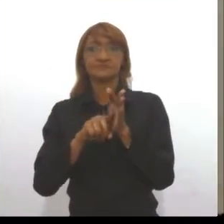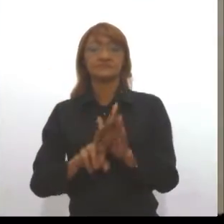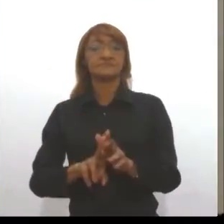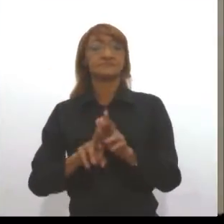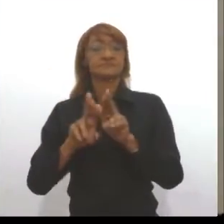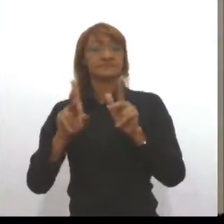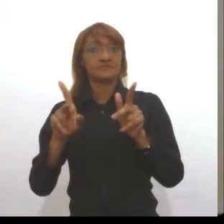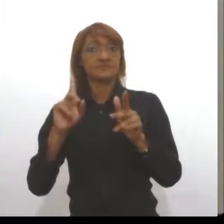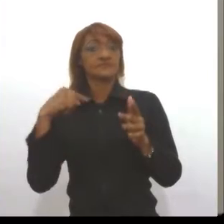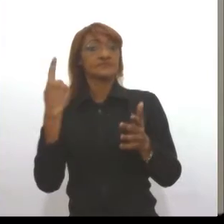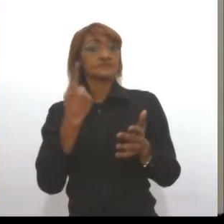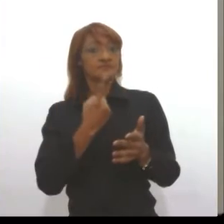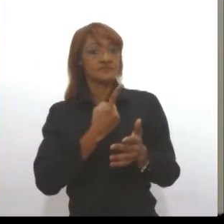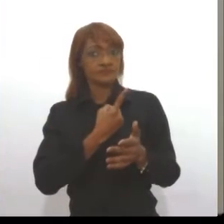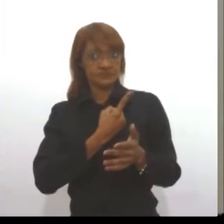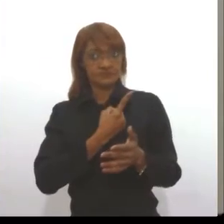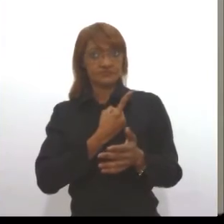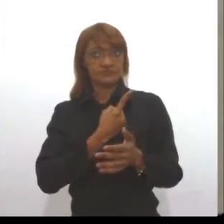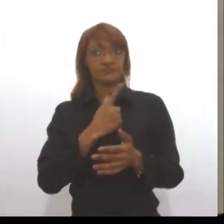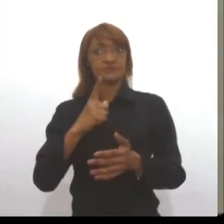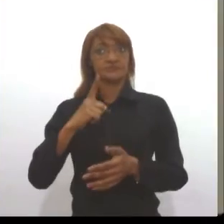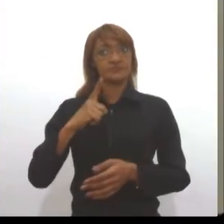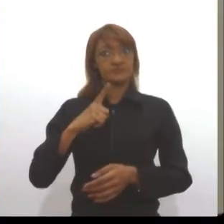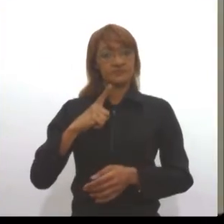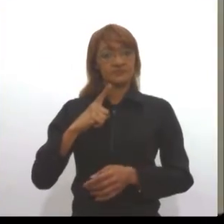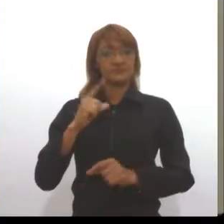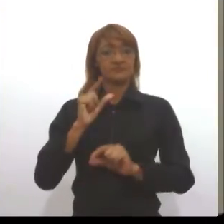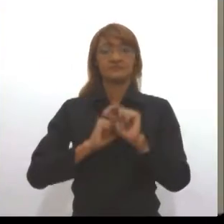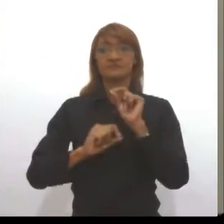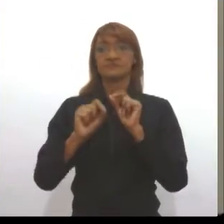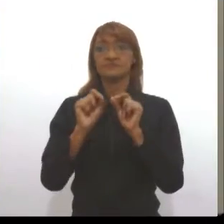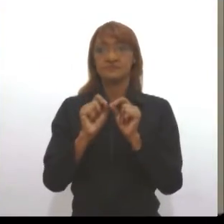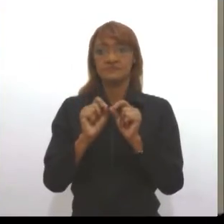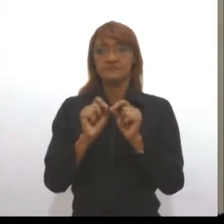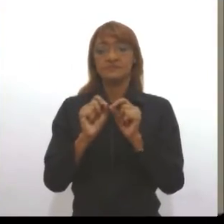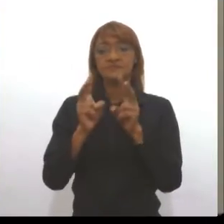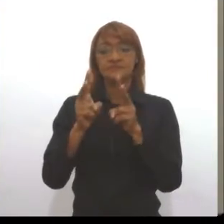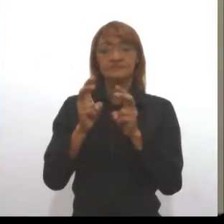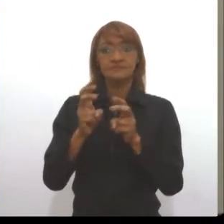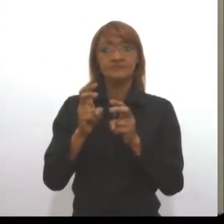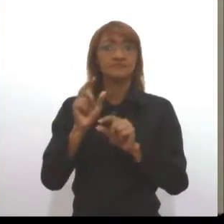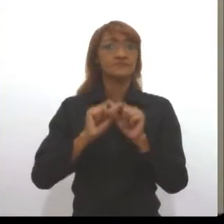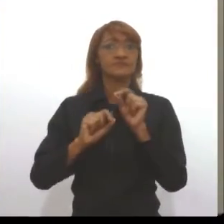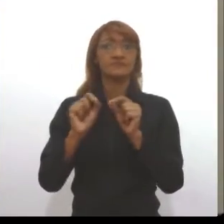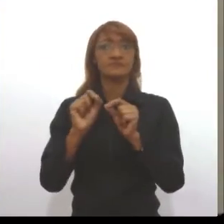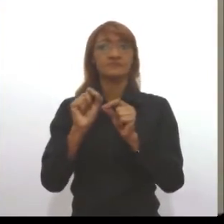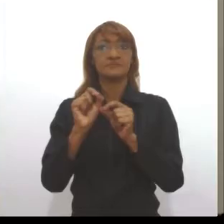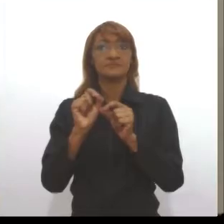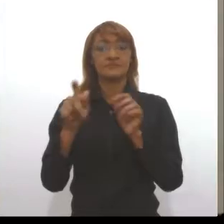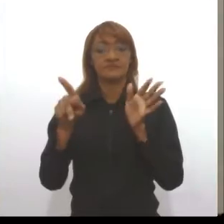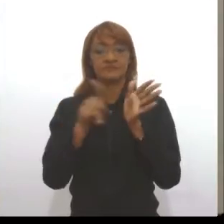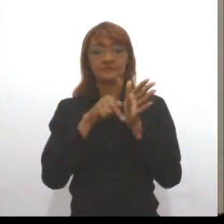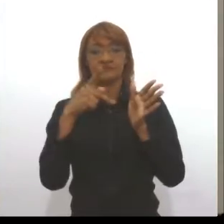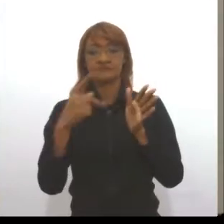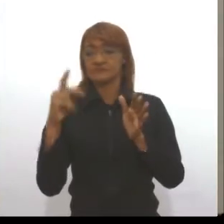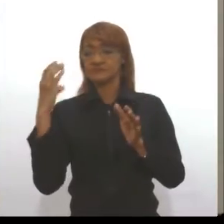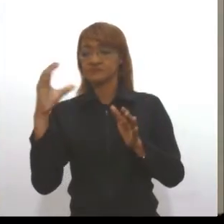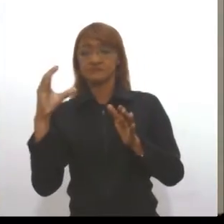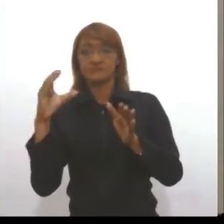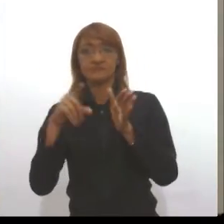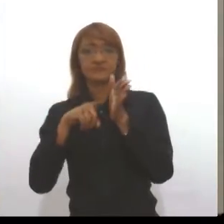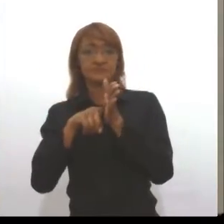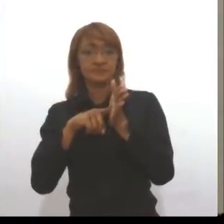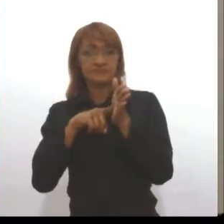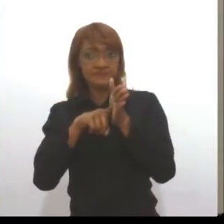temos, os espiritistas, nesse ponto, eles reconhecem em sustentáculo da sua doutrina ciência, a ciência